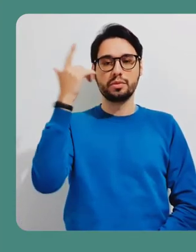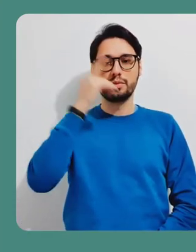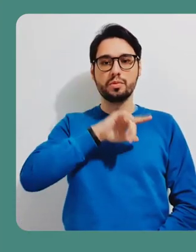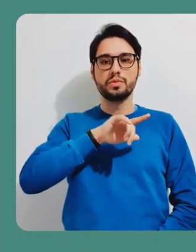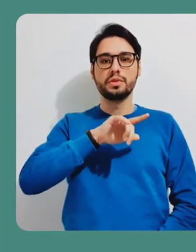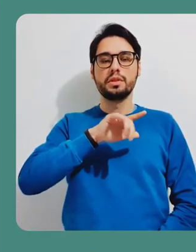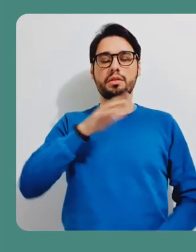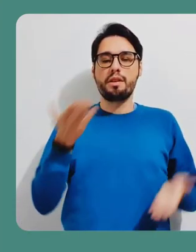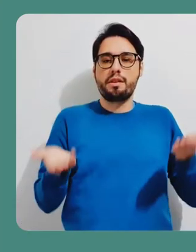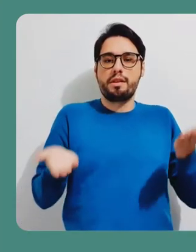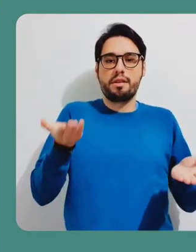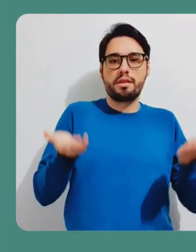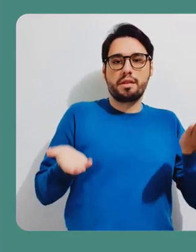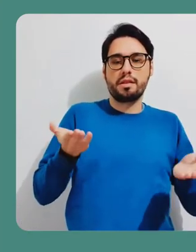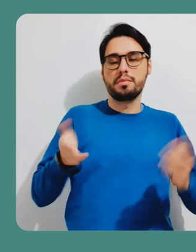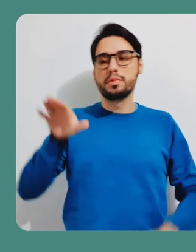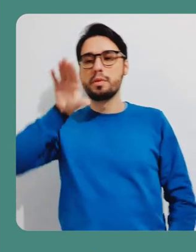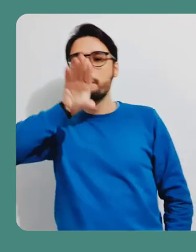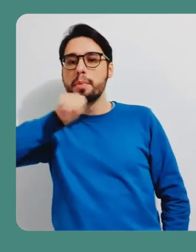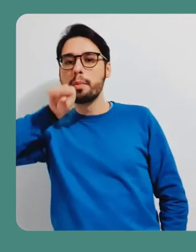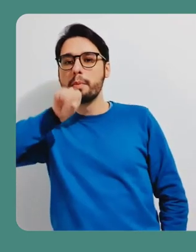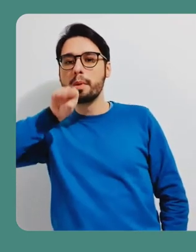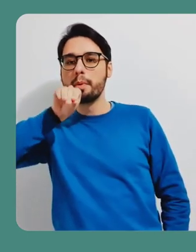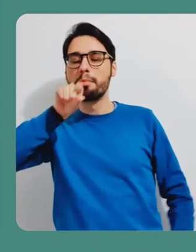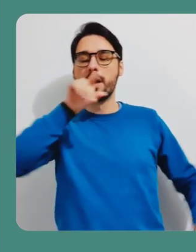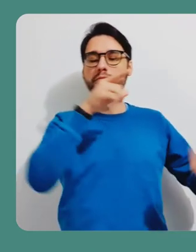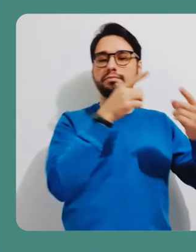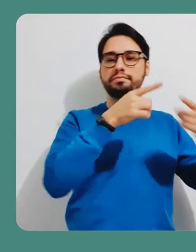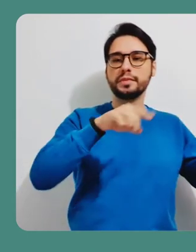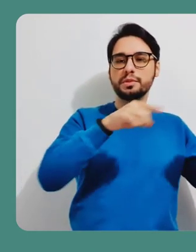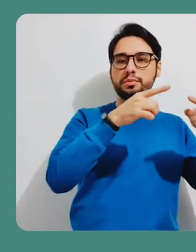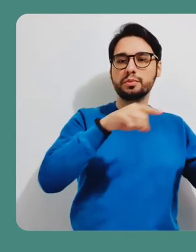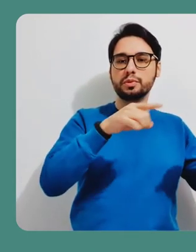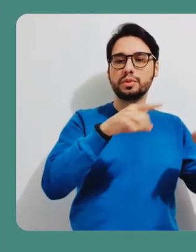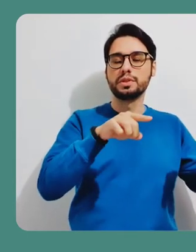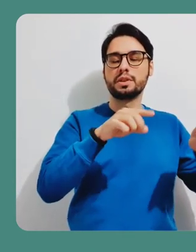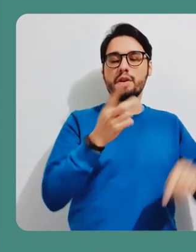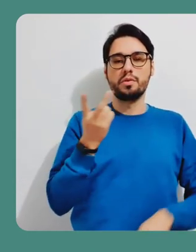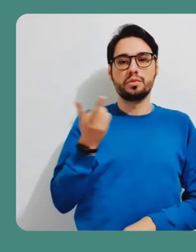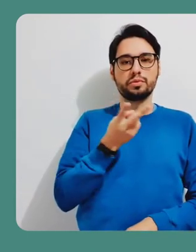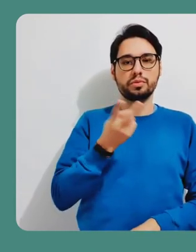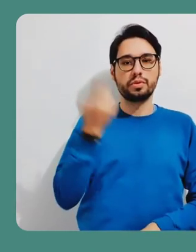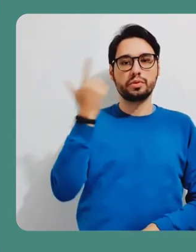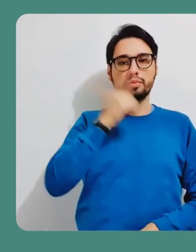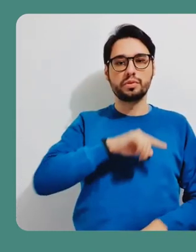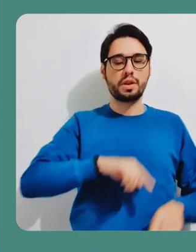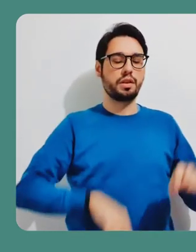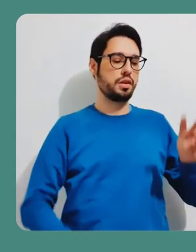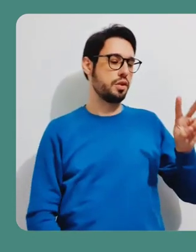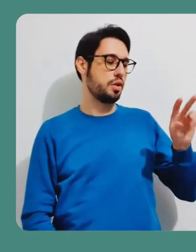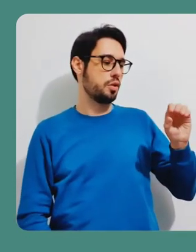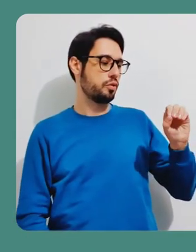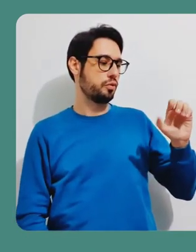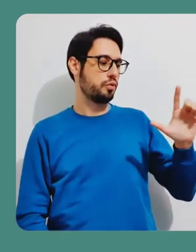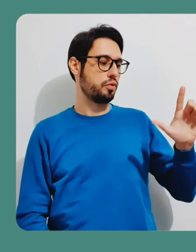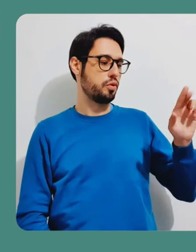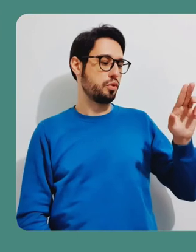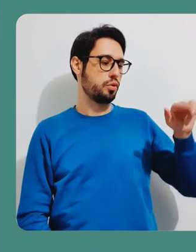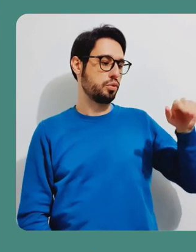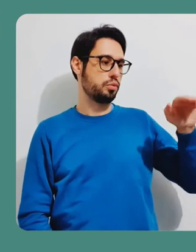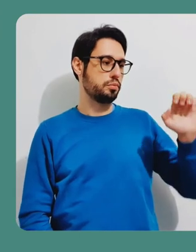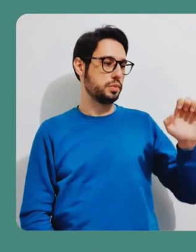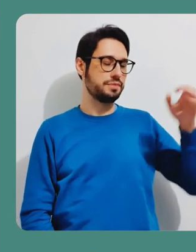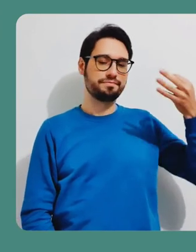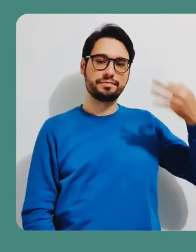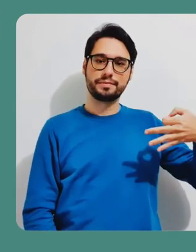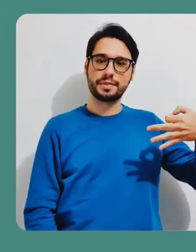aumenta o volume da música e quando na faixa de voz apareceram áudio ele reduz o volume da